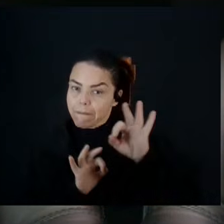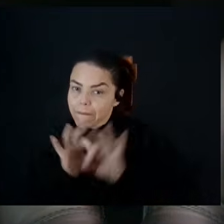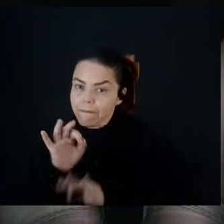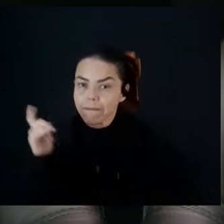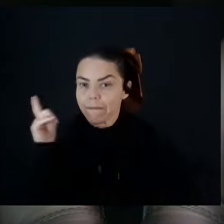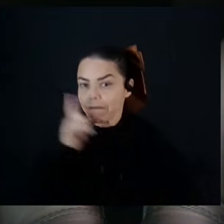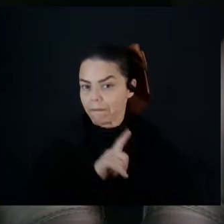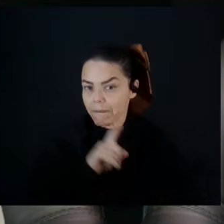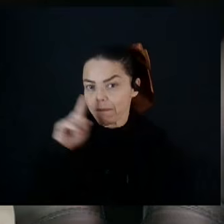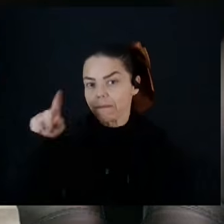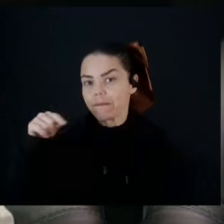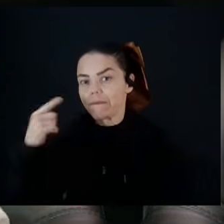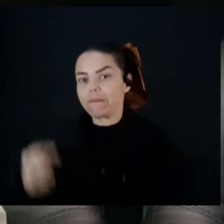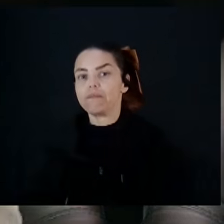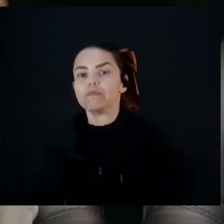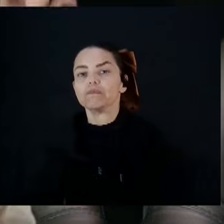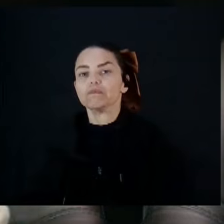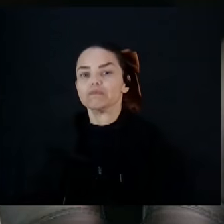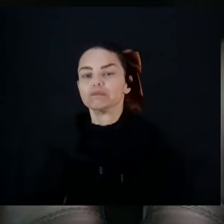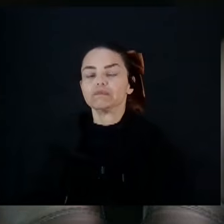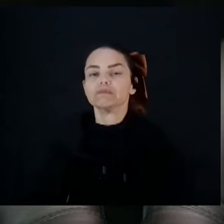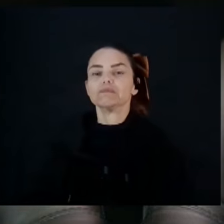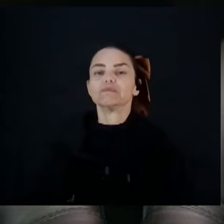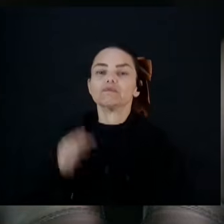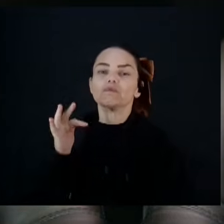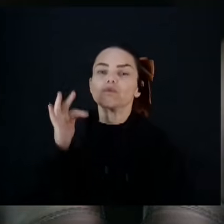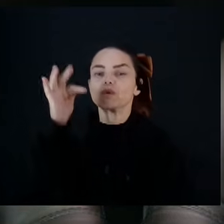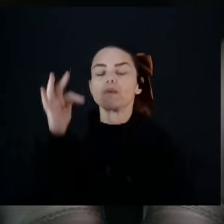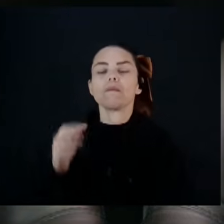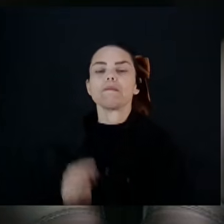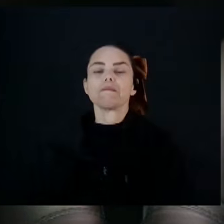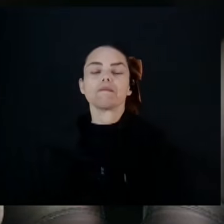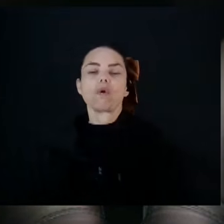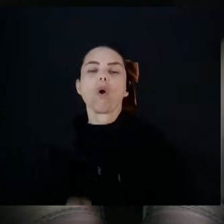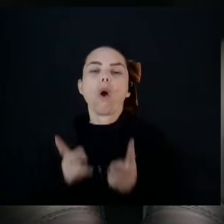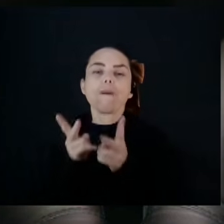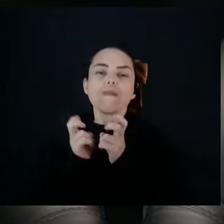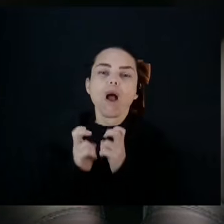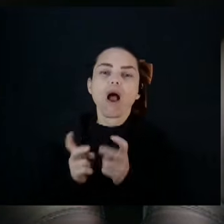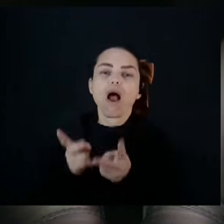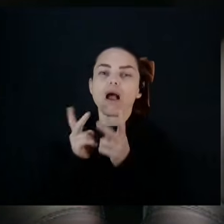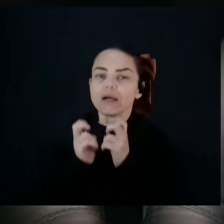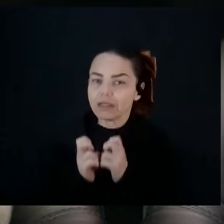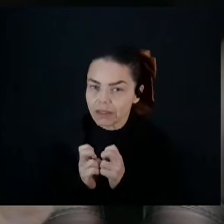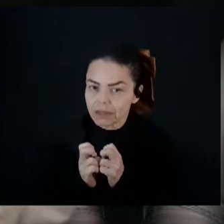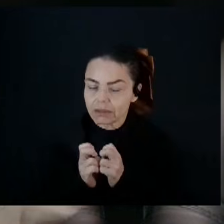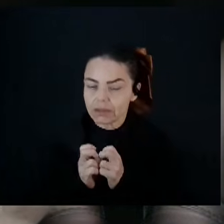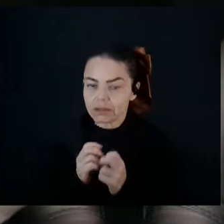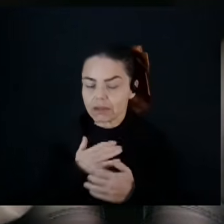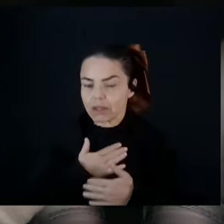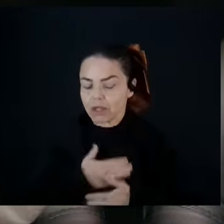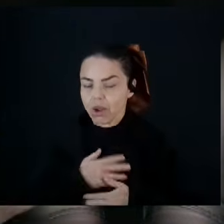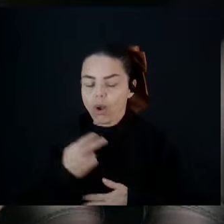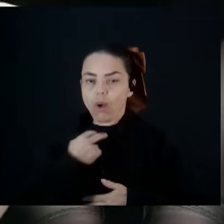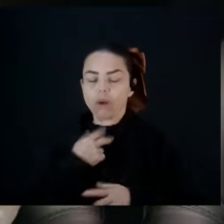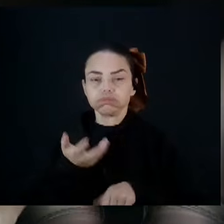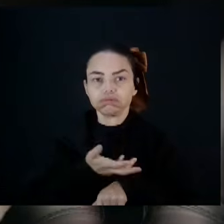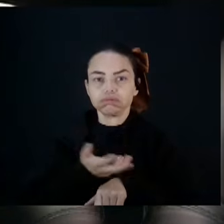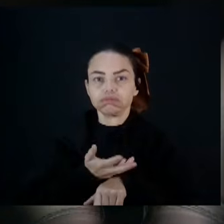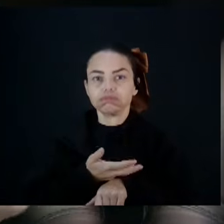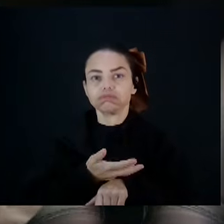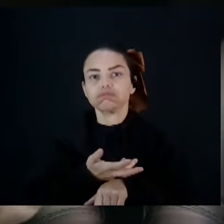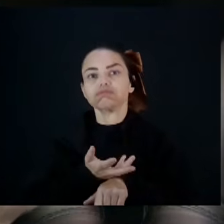depois, um pouco mais para frente, estar apta a ouvir. Entende? Então eu desacelero e eu vou